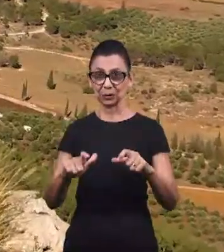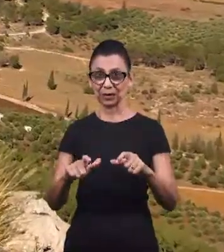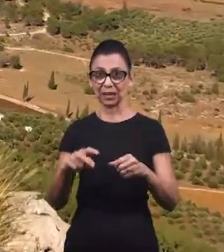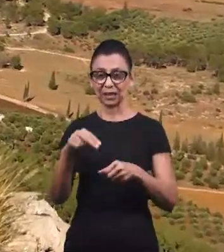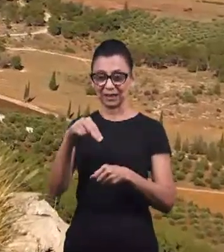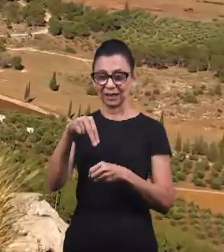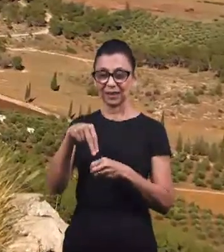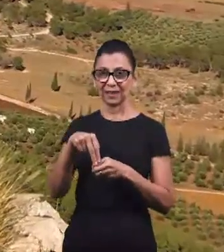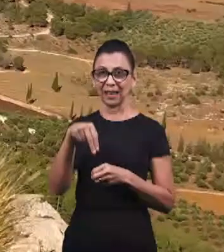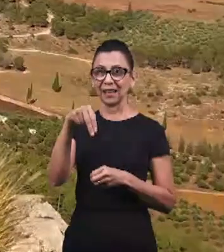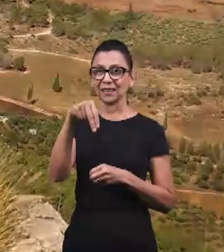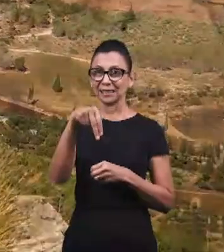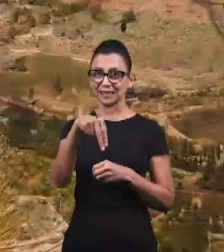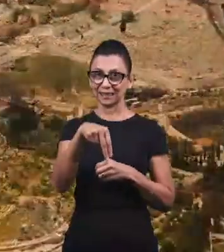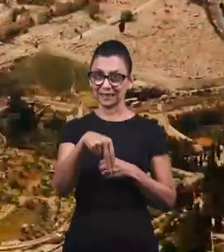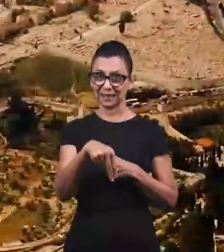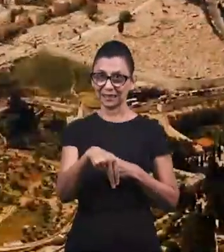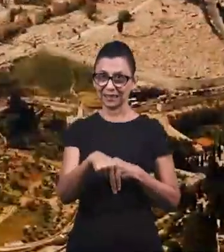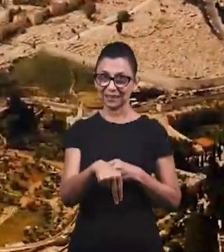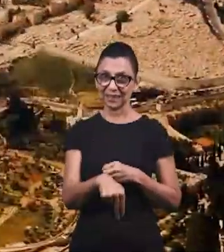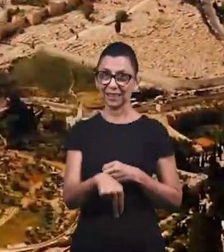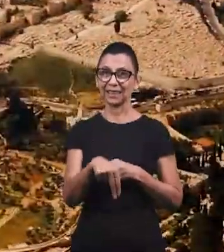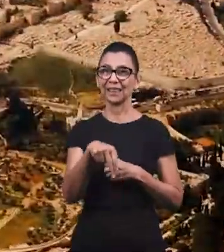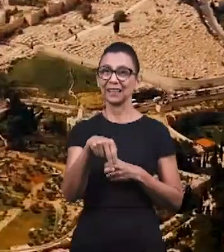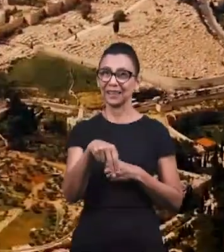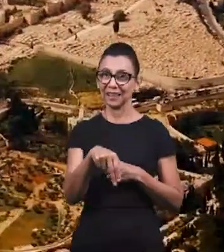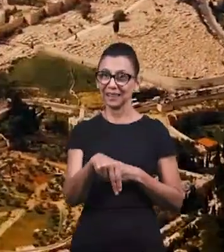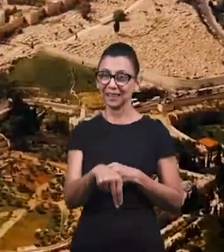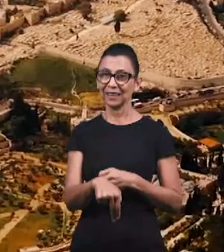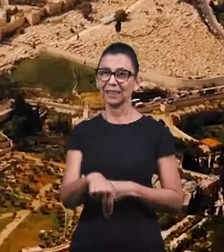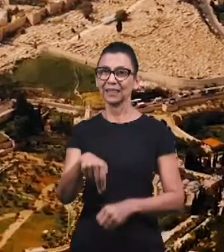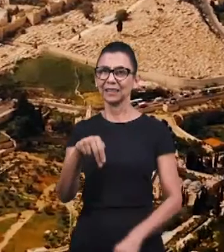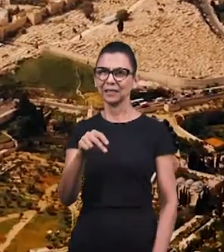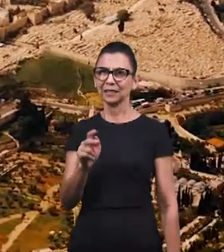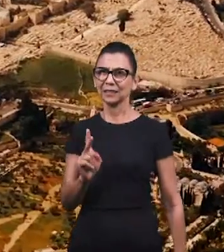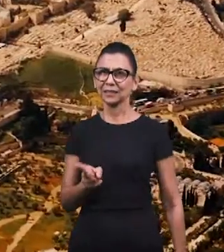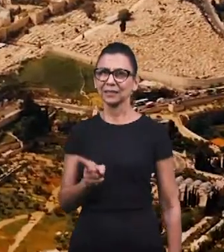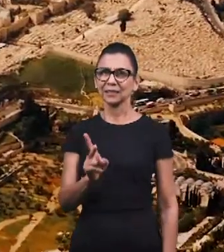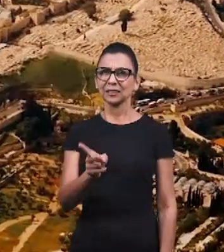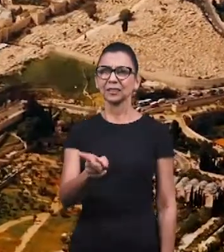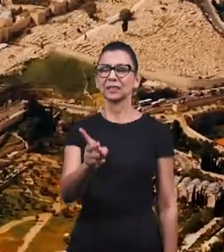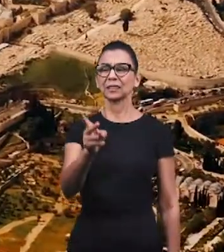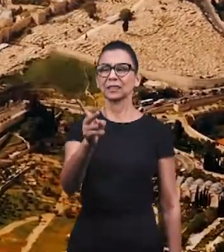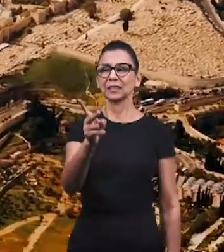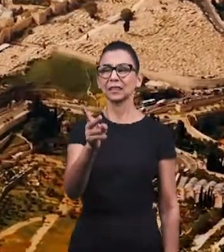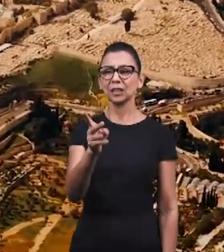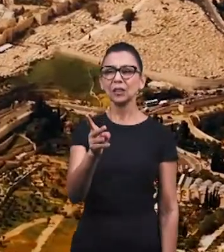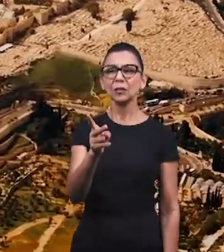Momentos